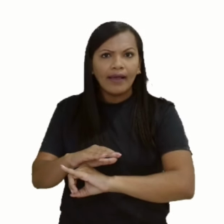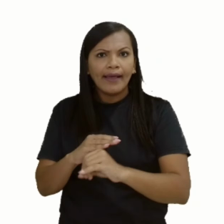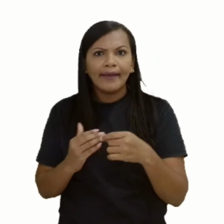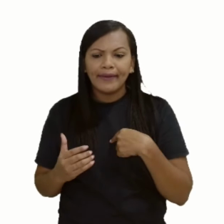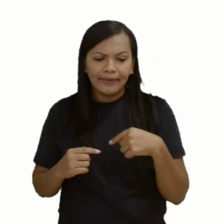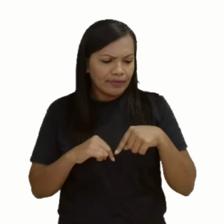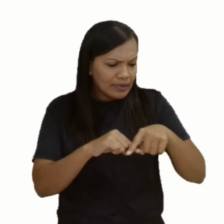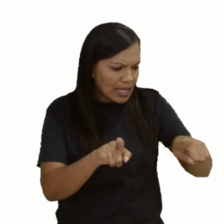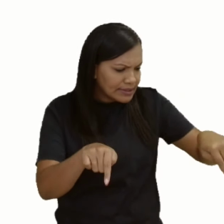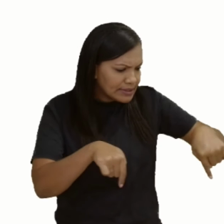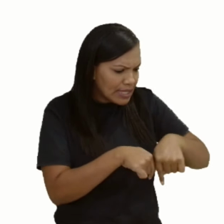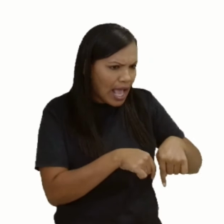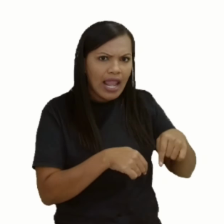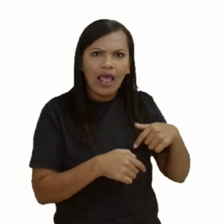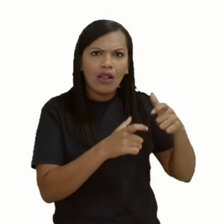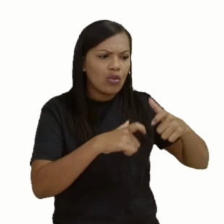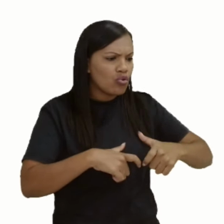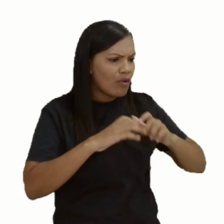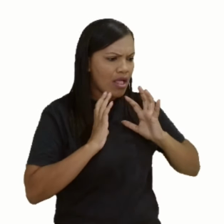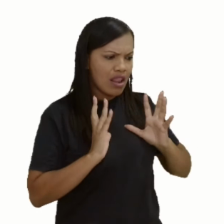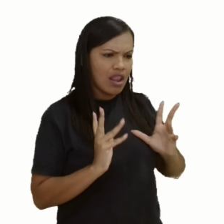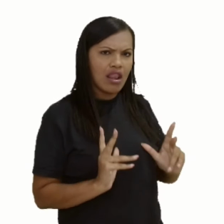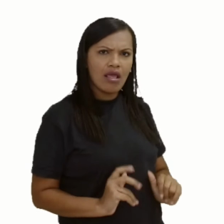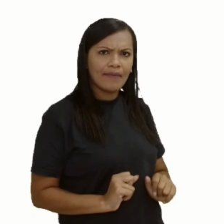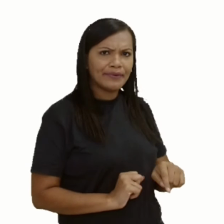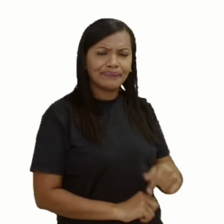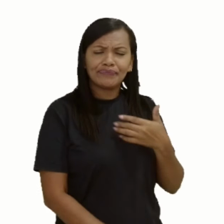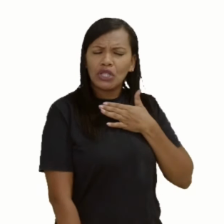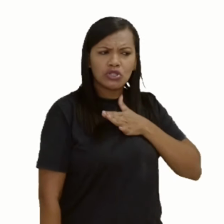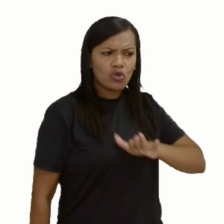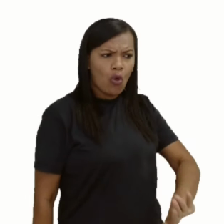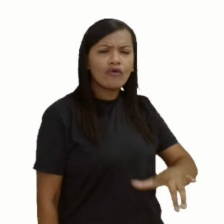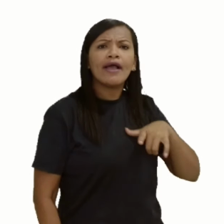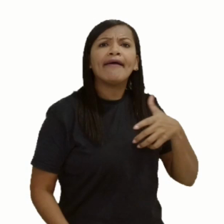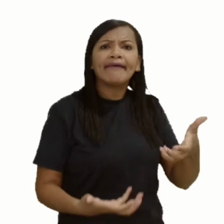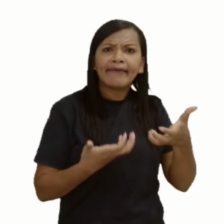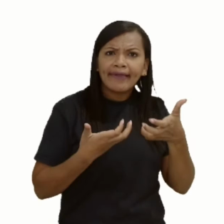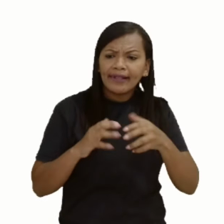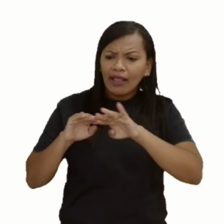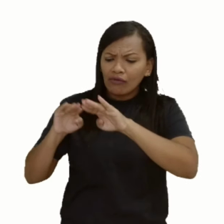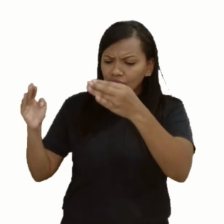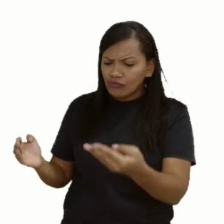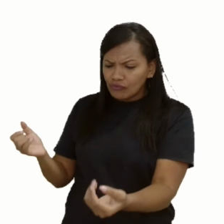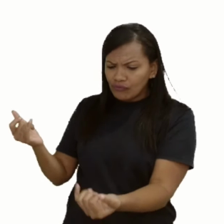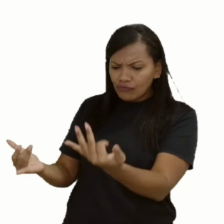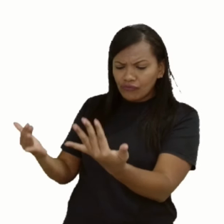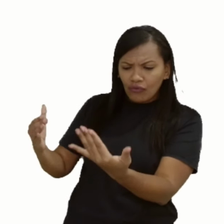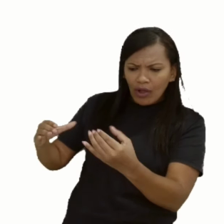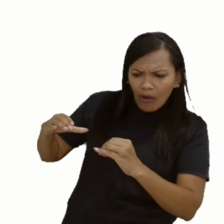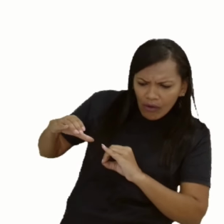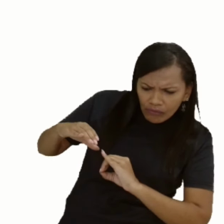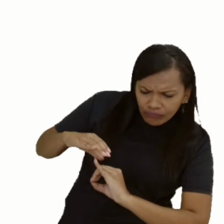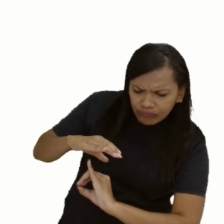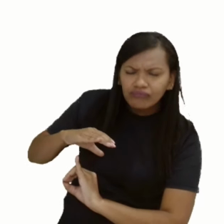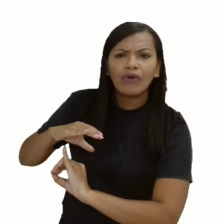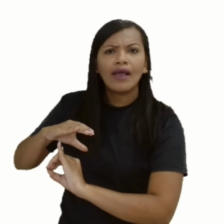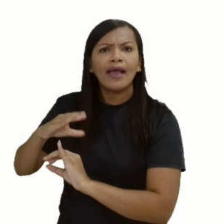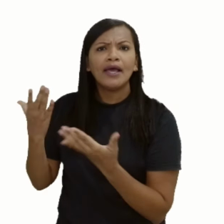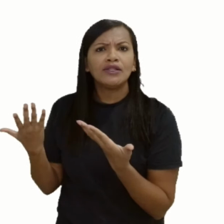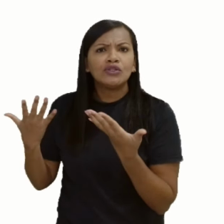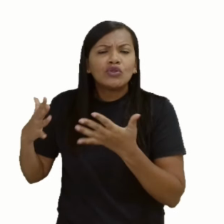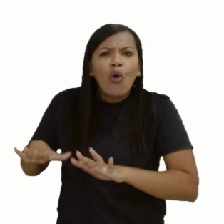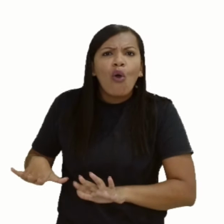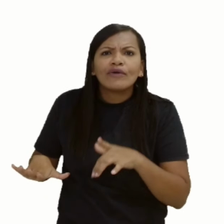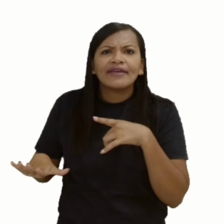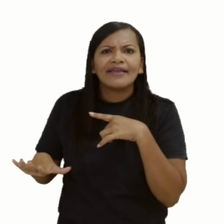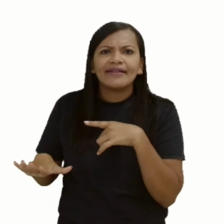mais limpinhos. Ele não gostava, queria era estar debaixo do fogão. Não fazia caso